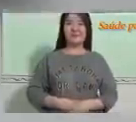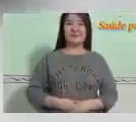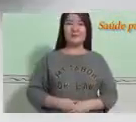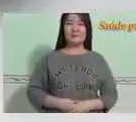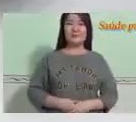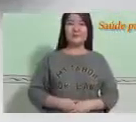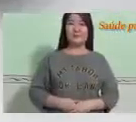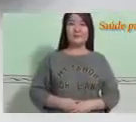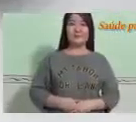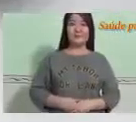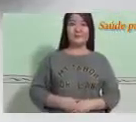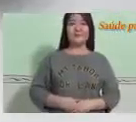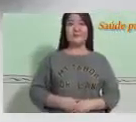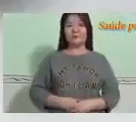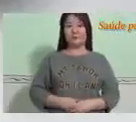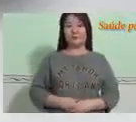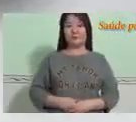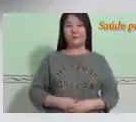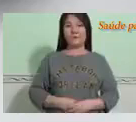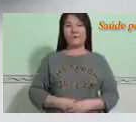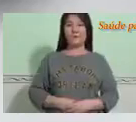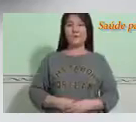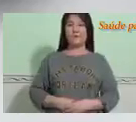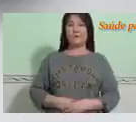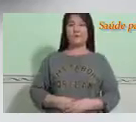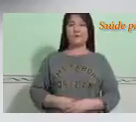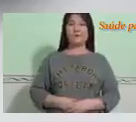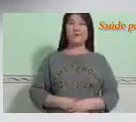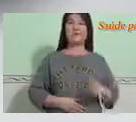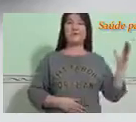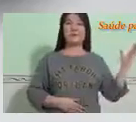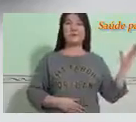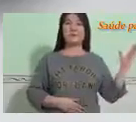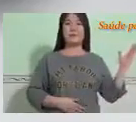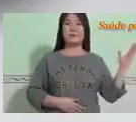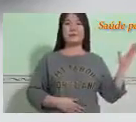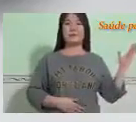de retirar as células mortas da pele, limpando os poros.